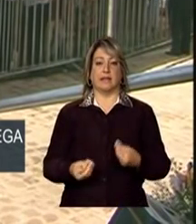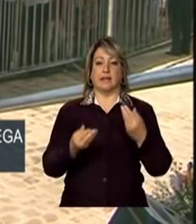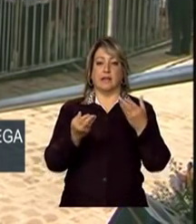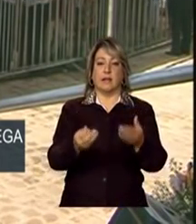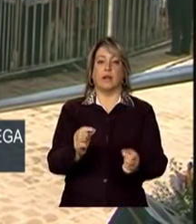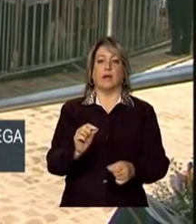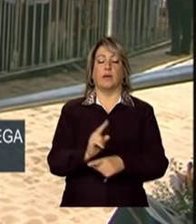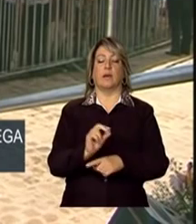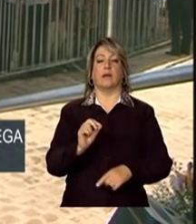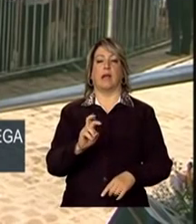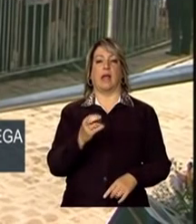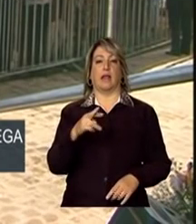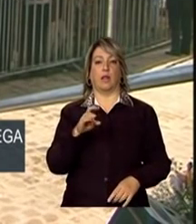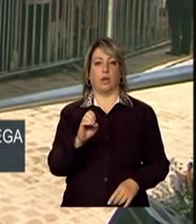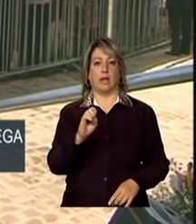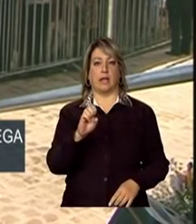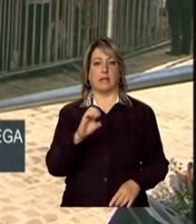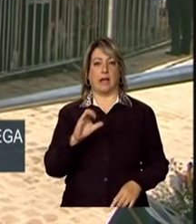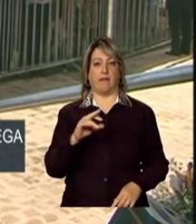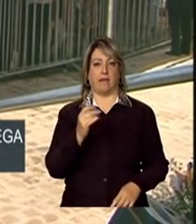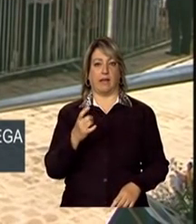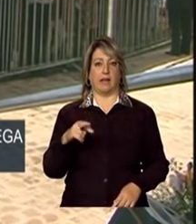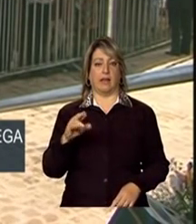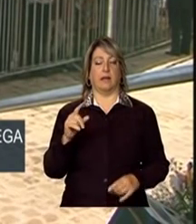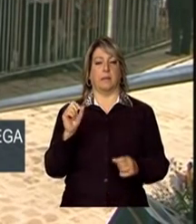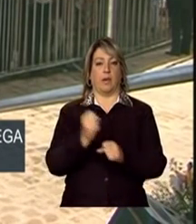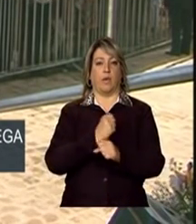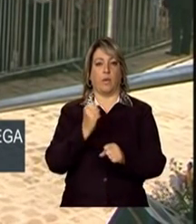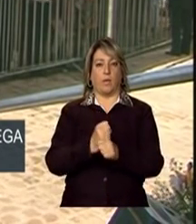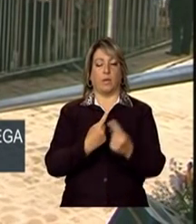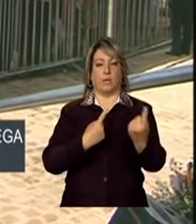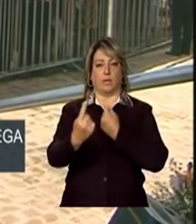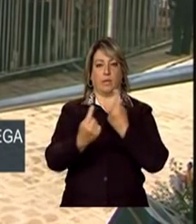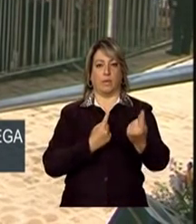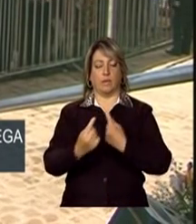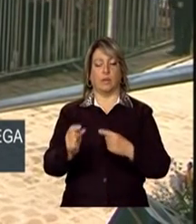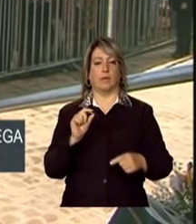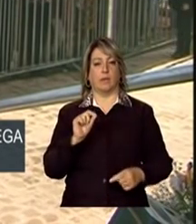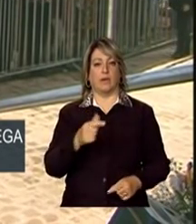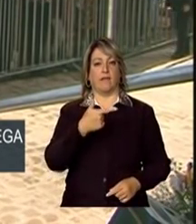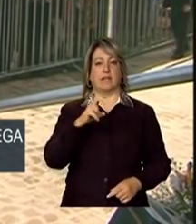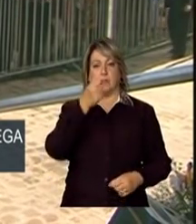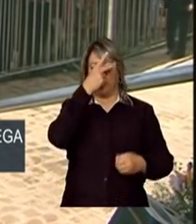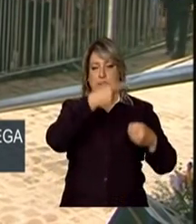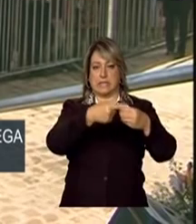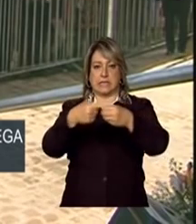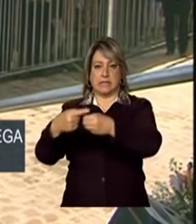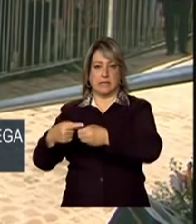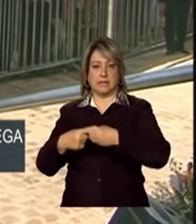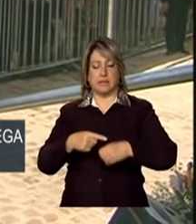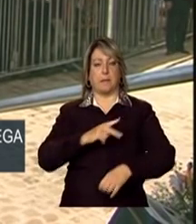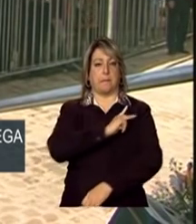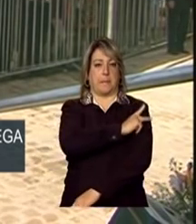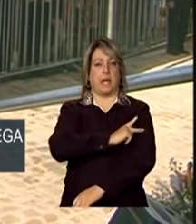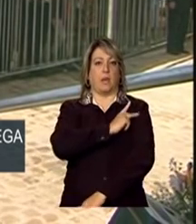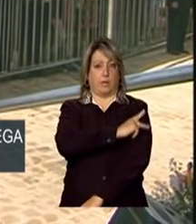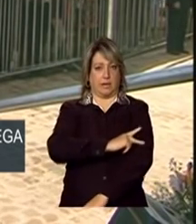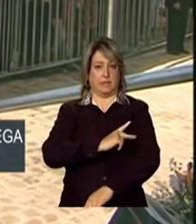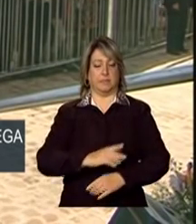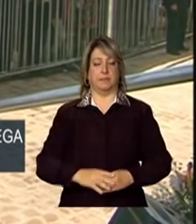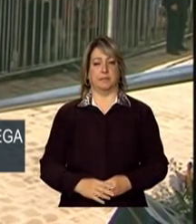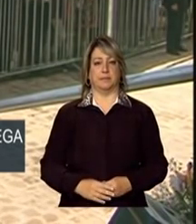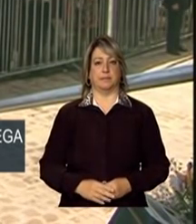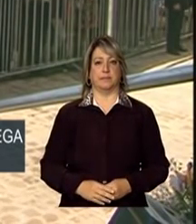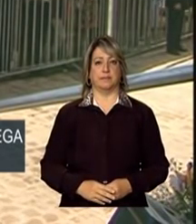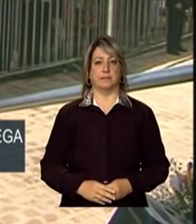simbolicamente retroescavadeiras para a reestruturação de estradas vicinais de 25 municípios piauienses.